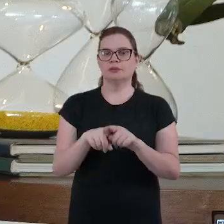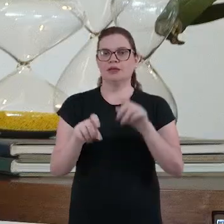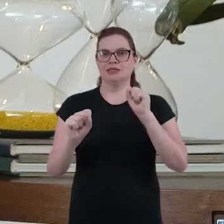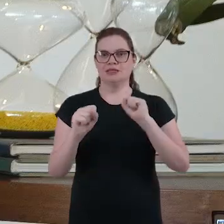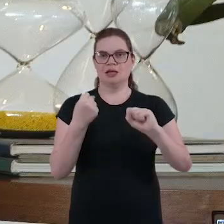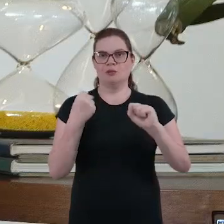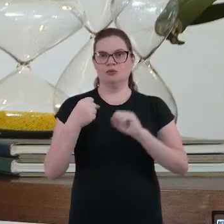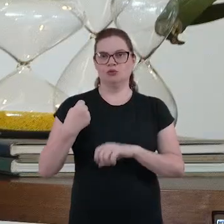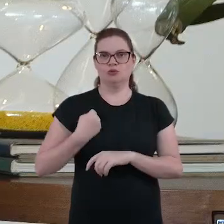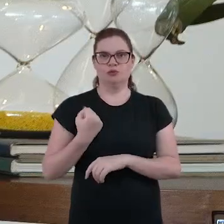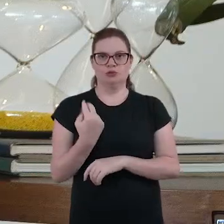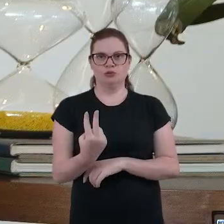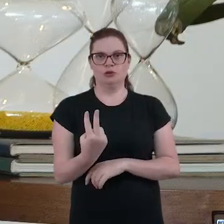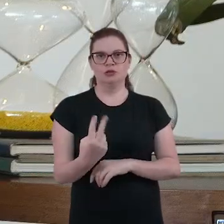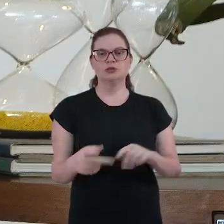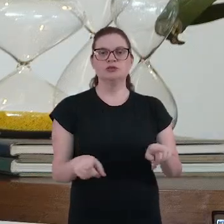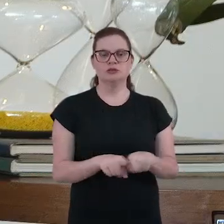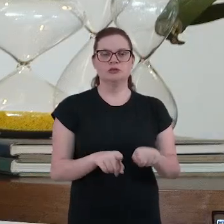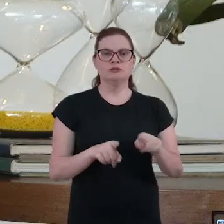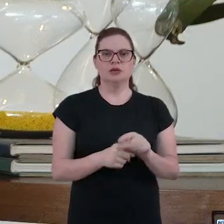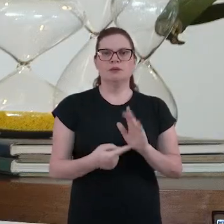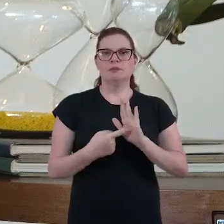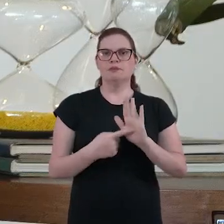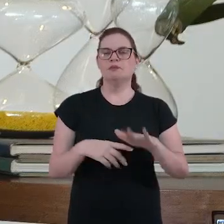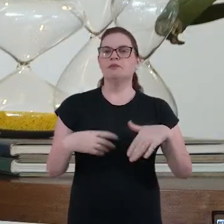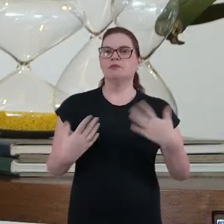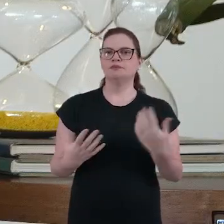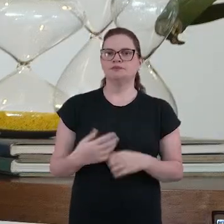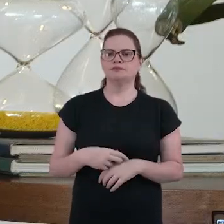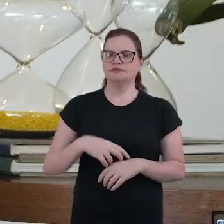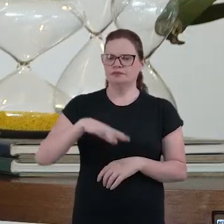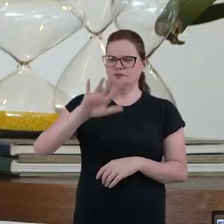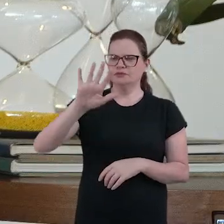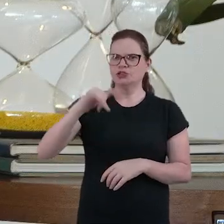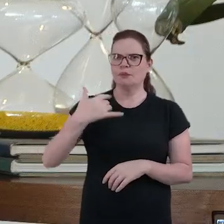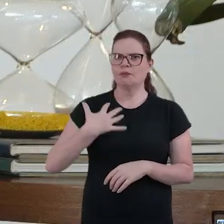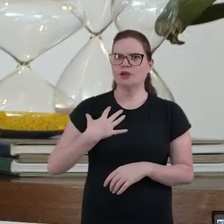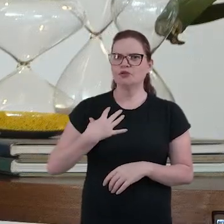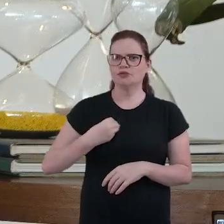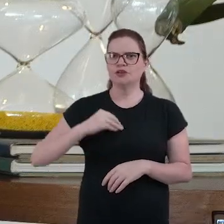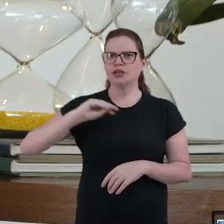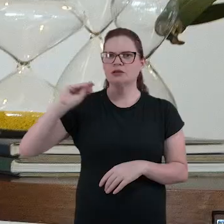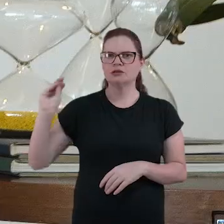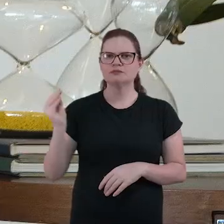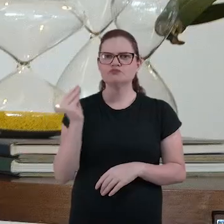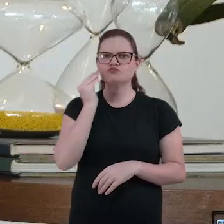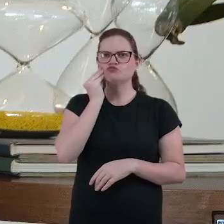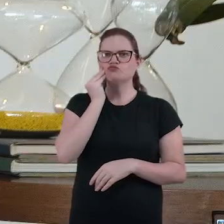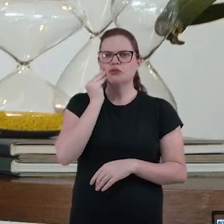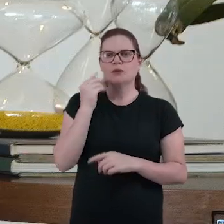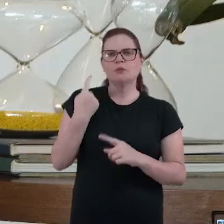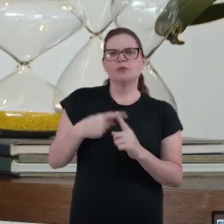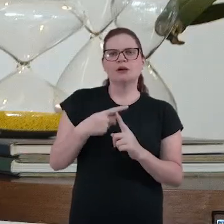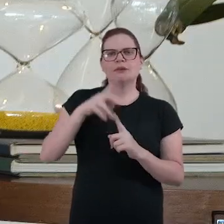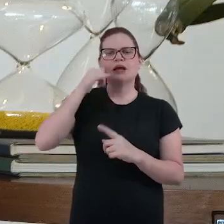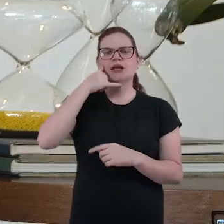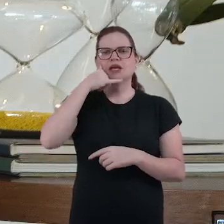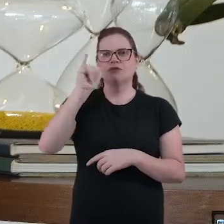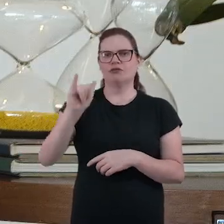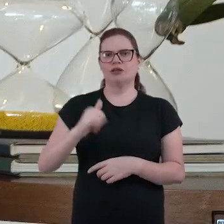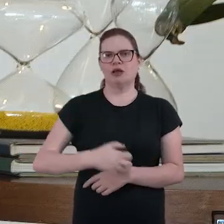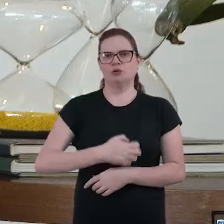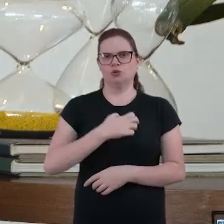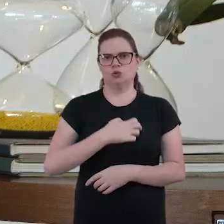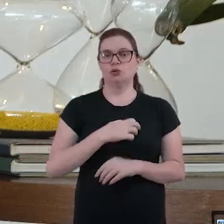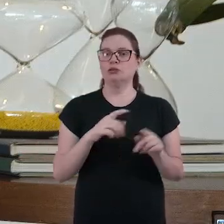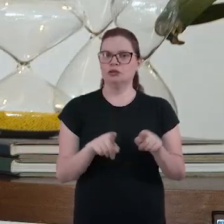Salmo número 2, também fala, beijai o filho para que não se ire, né? Amém. Ou seja, é o sinal